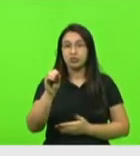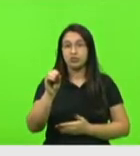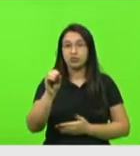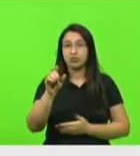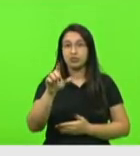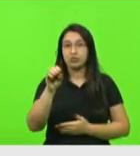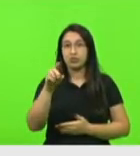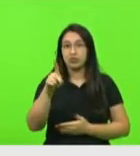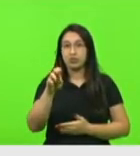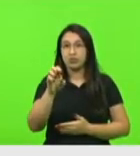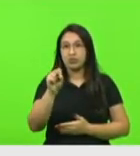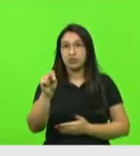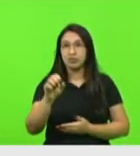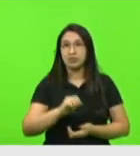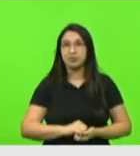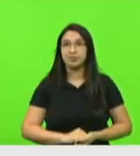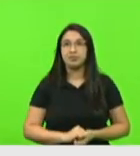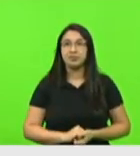favor, acho que tem áudio, né?